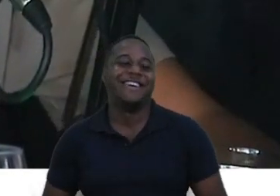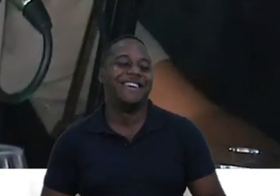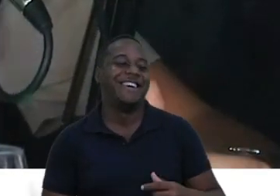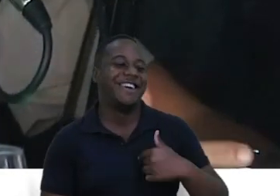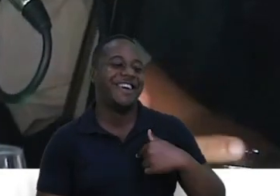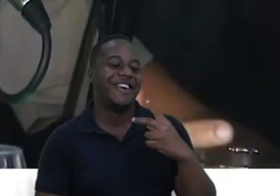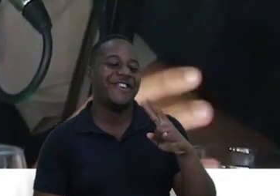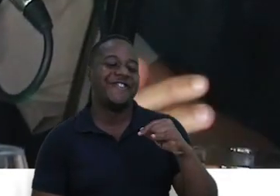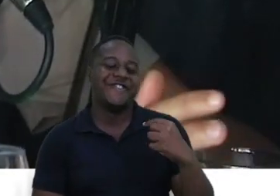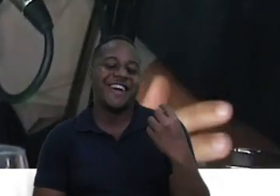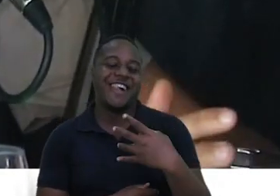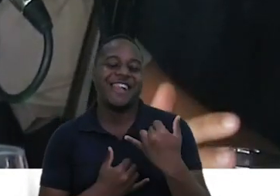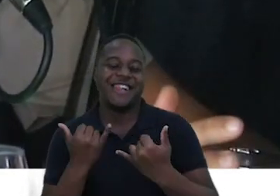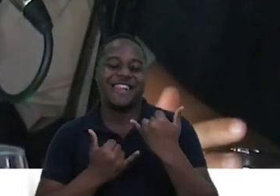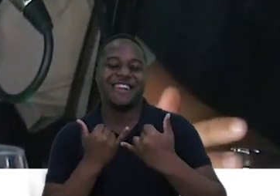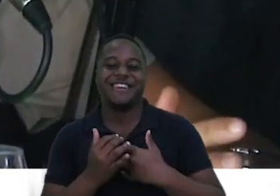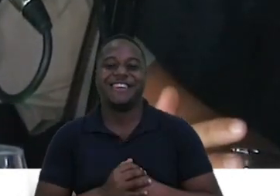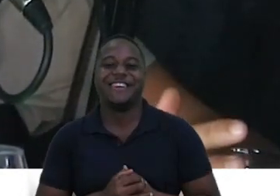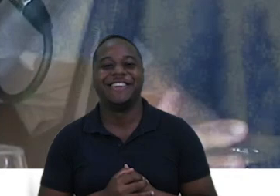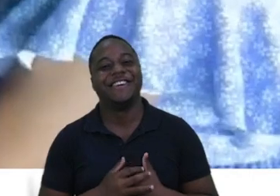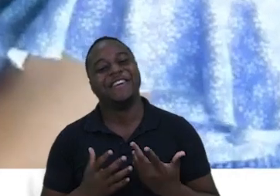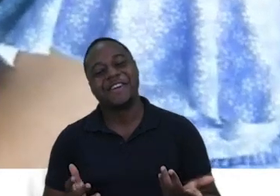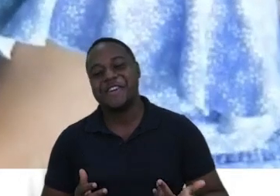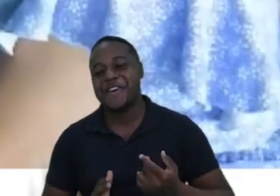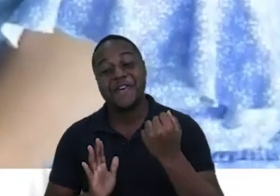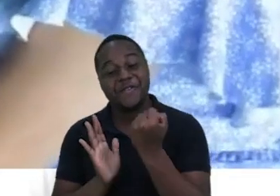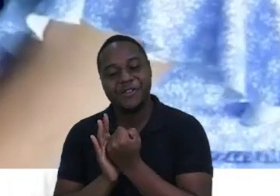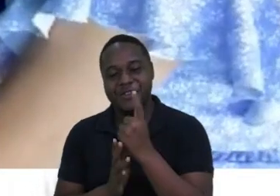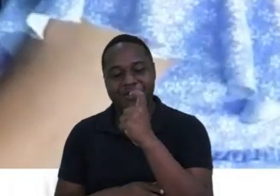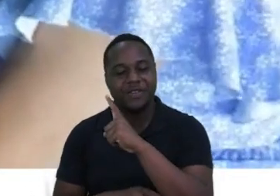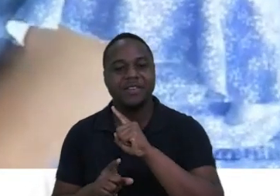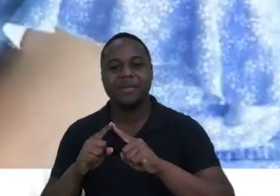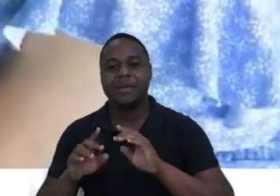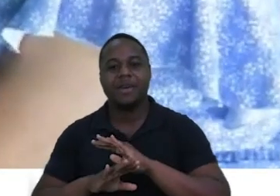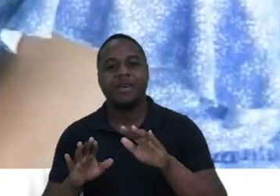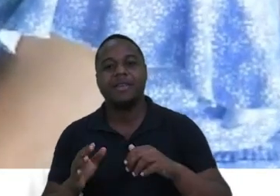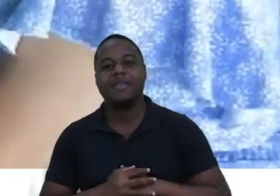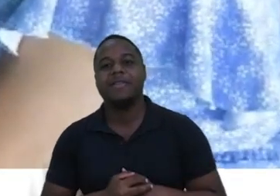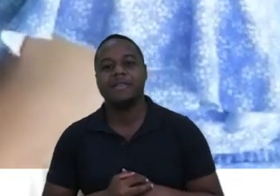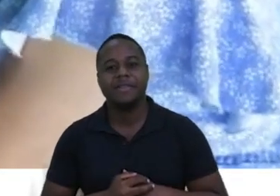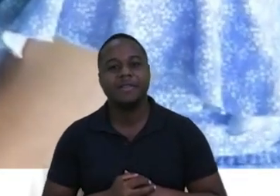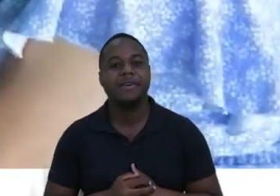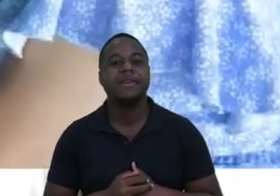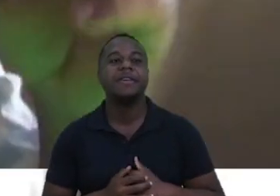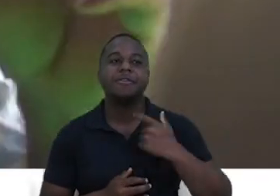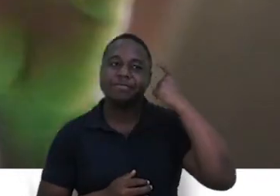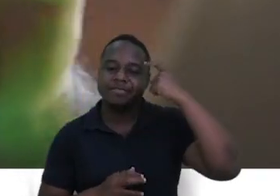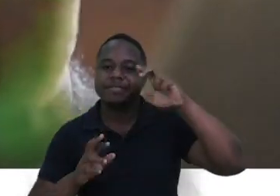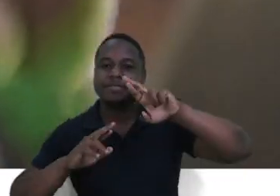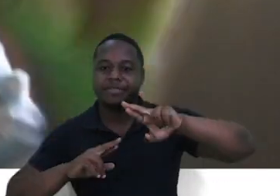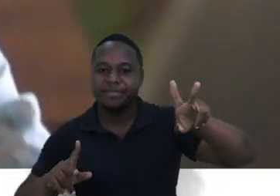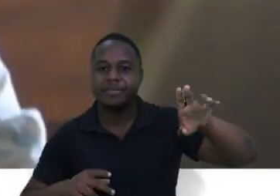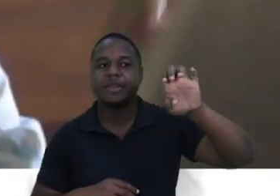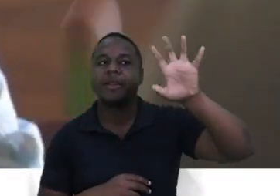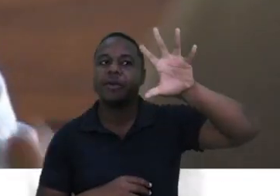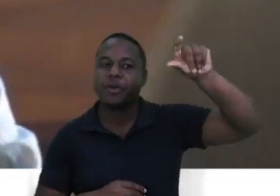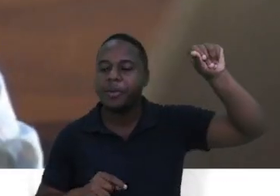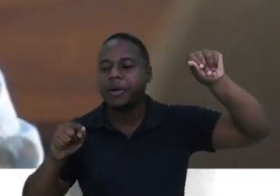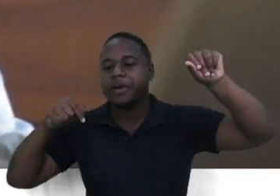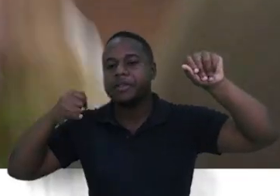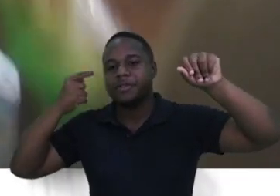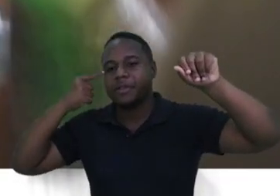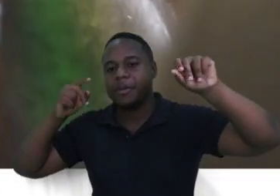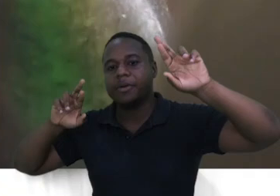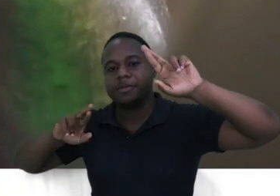Lá tem forró. Só é chato para tirar o visto. Fora isso... Cara, que legal. Olha que diferença enorme, né? De um país para o outro, né?